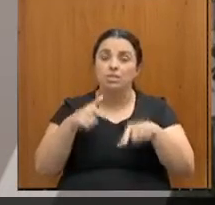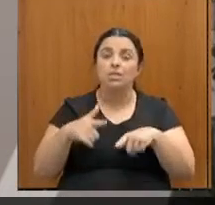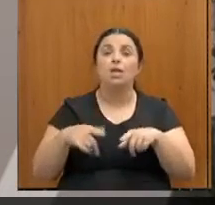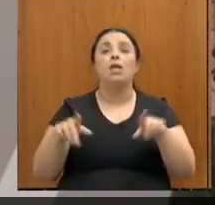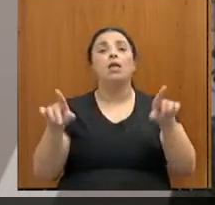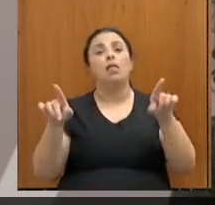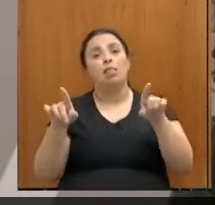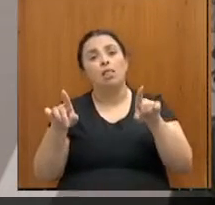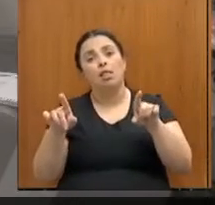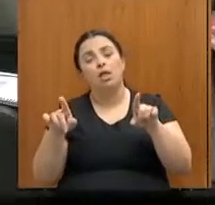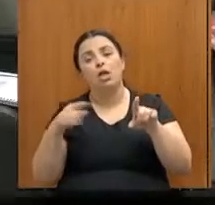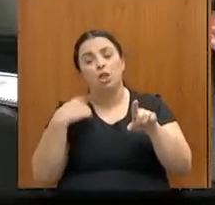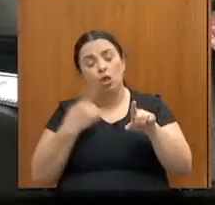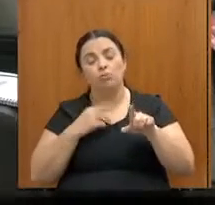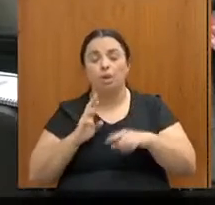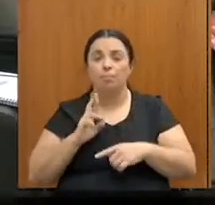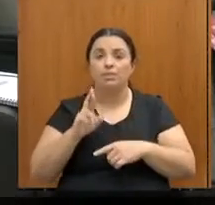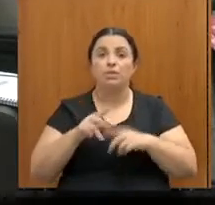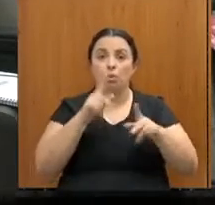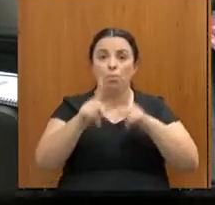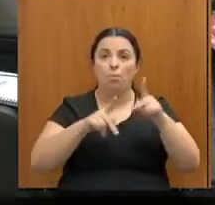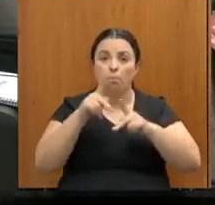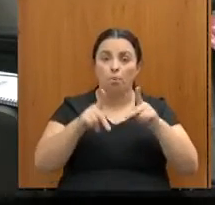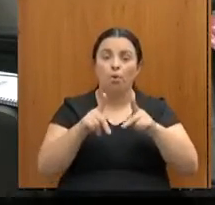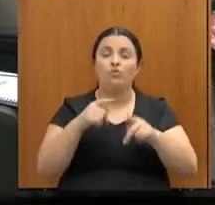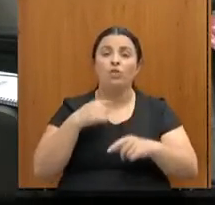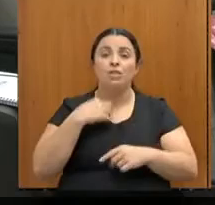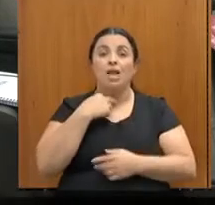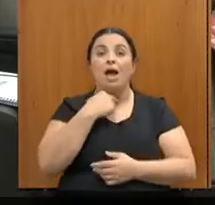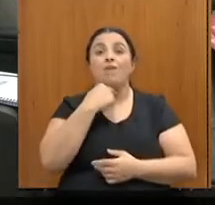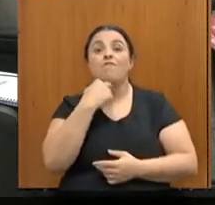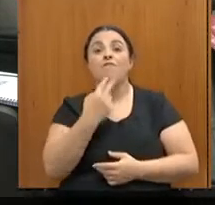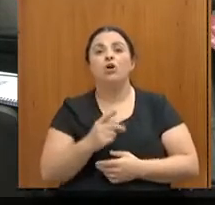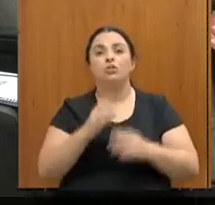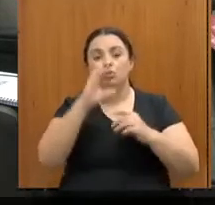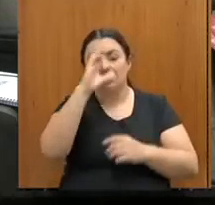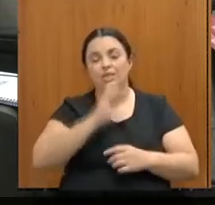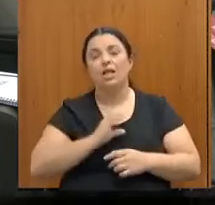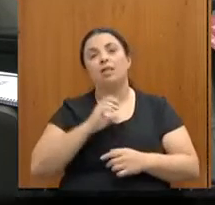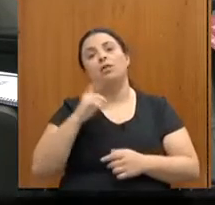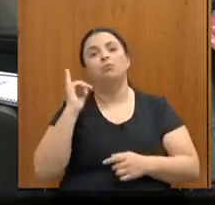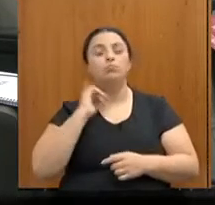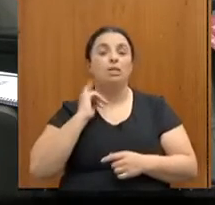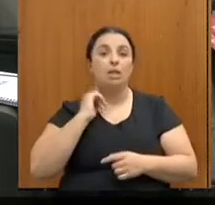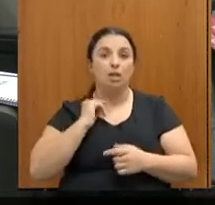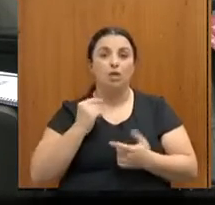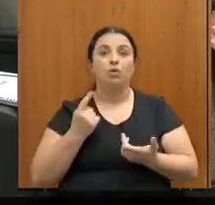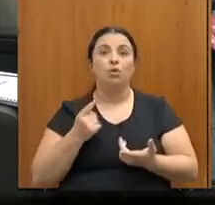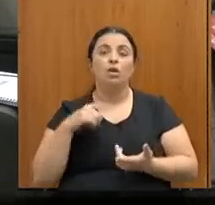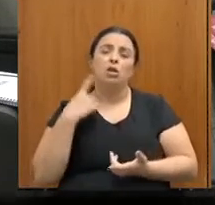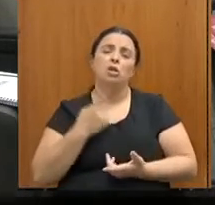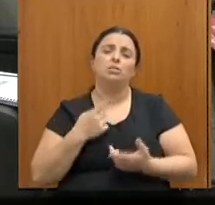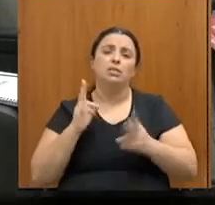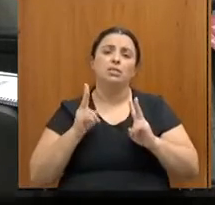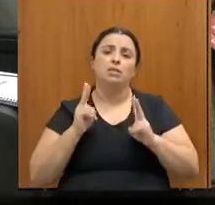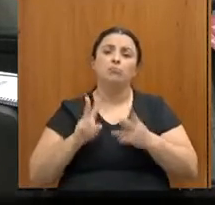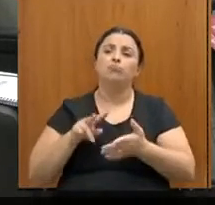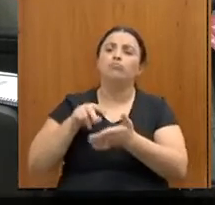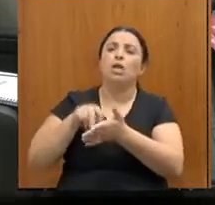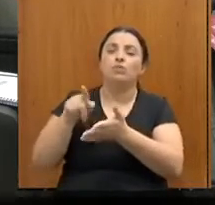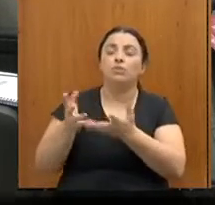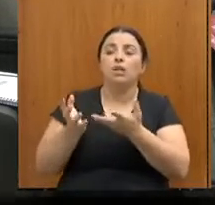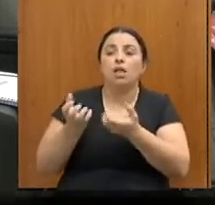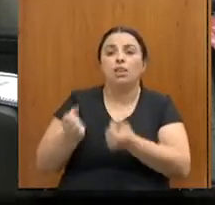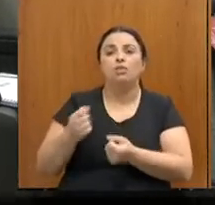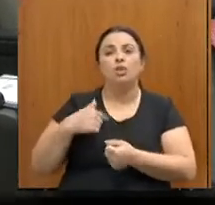realmente o povo nós somos aqui os porta-vozes dos cidadãos mineiros da gente tem sempre sido recebido